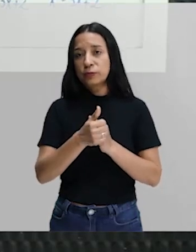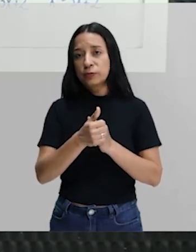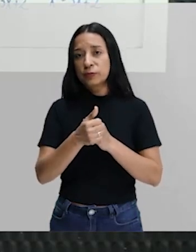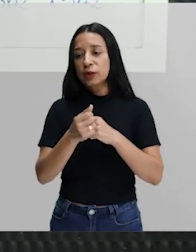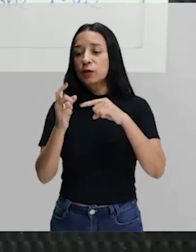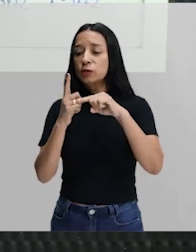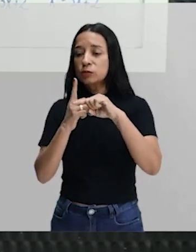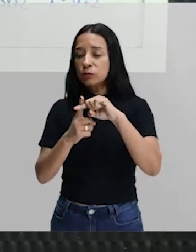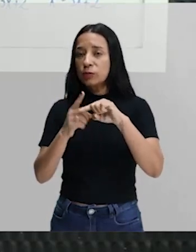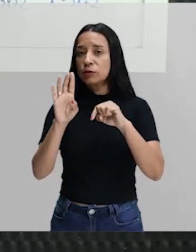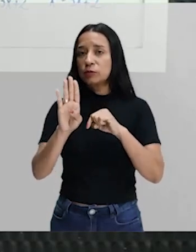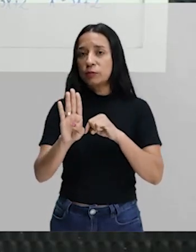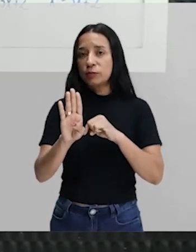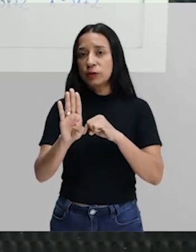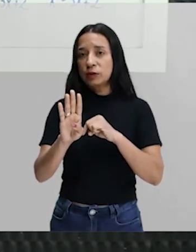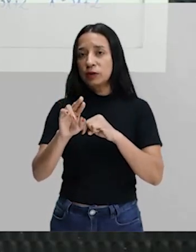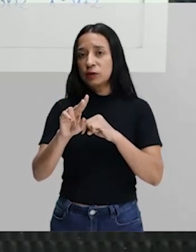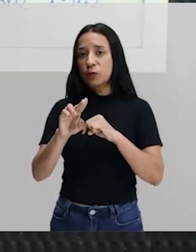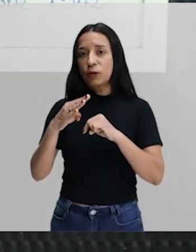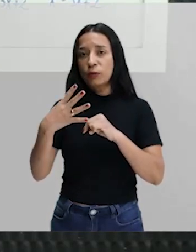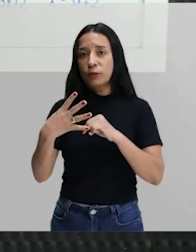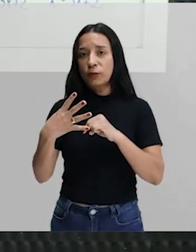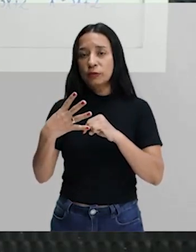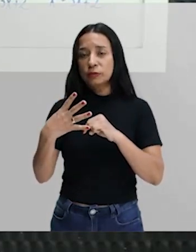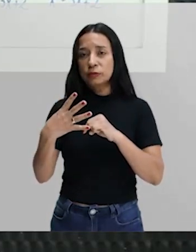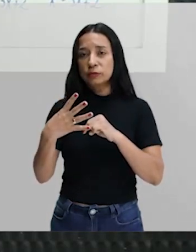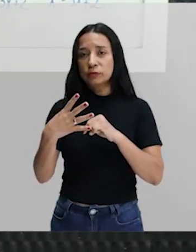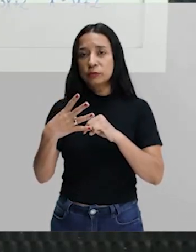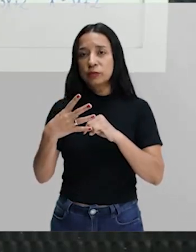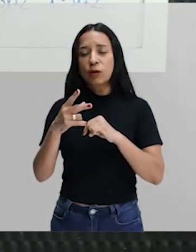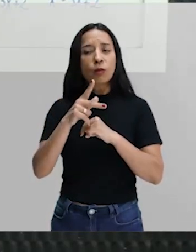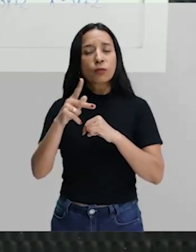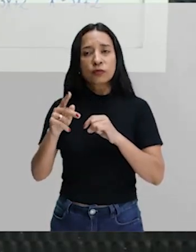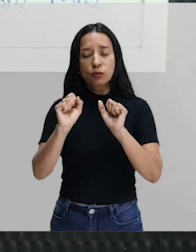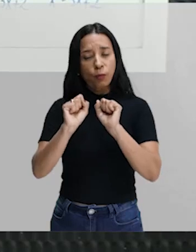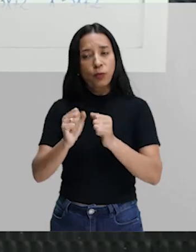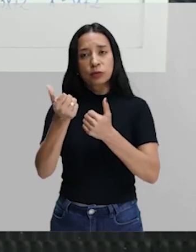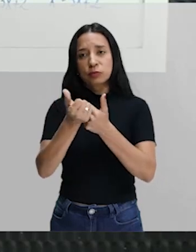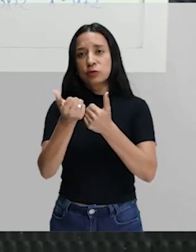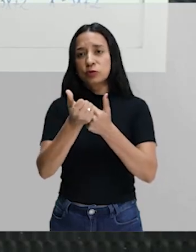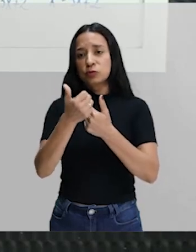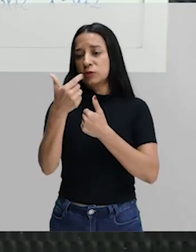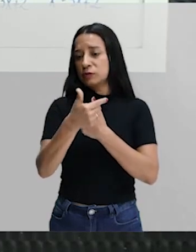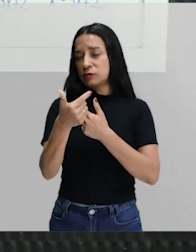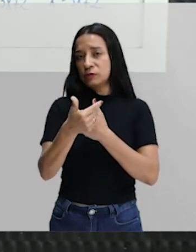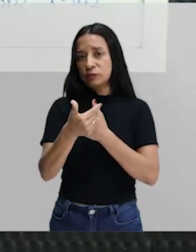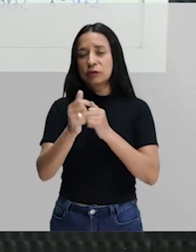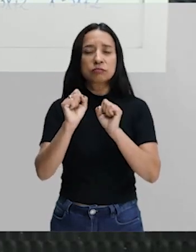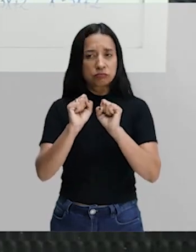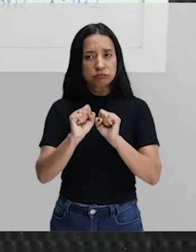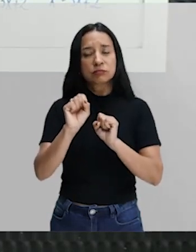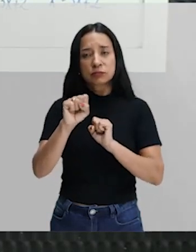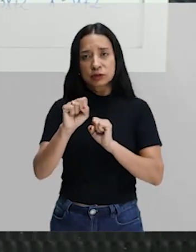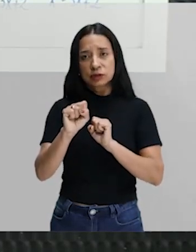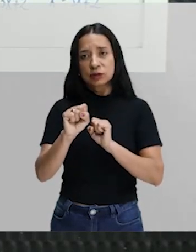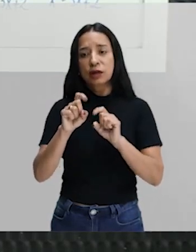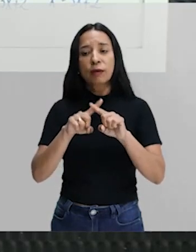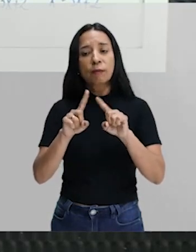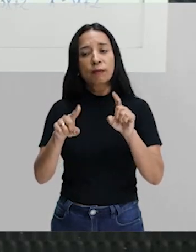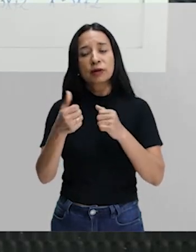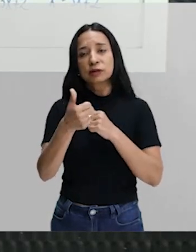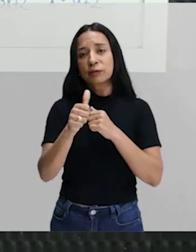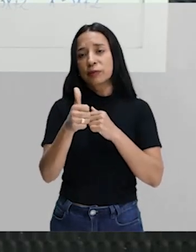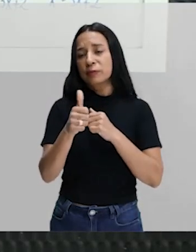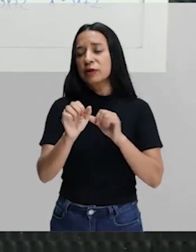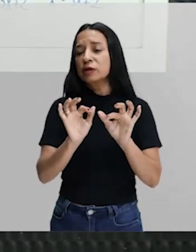somado com B igual a 4. Ah, pessoal, poderia substituir na segunda? Poderia, mas a primeira está mais